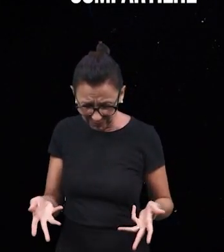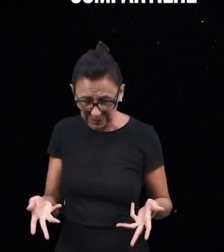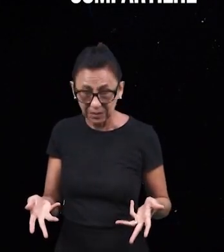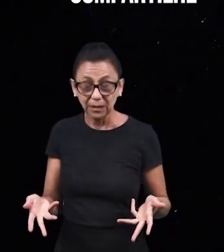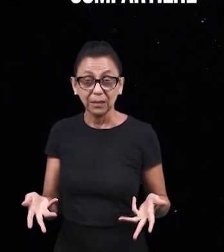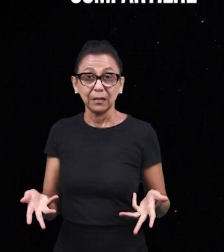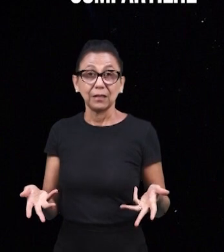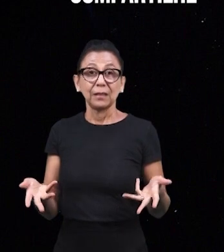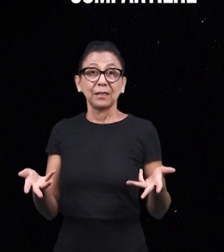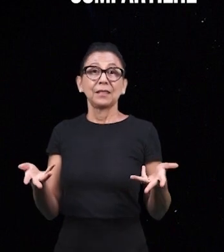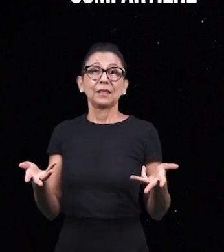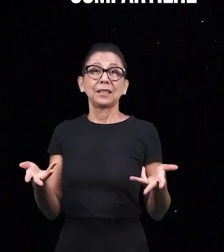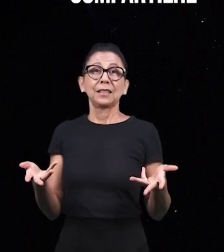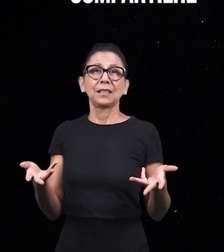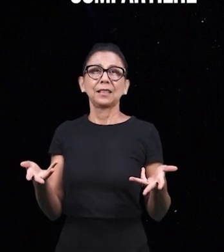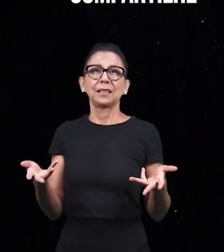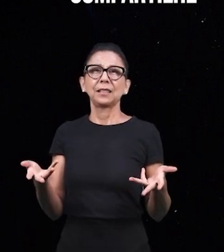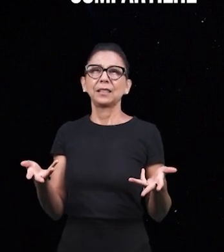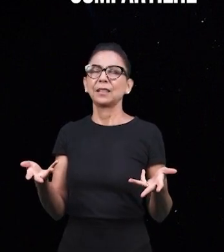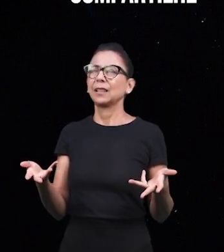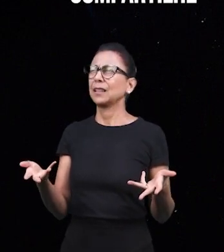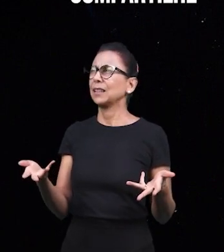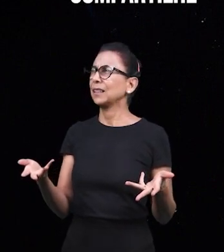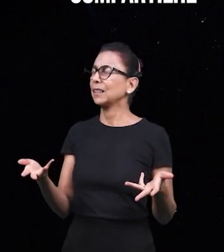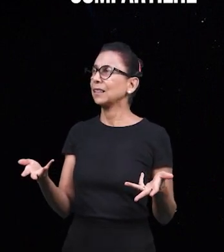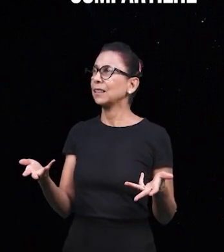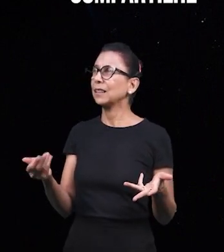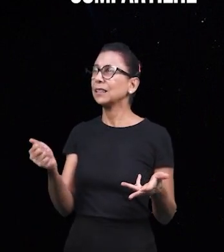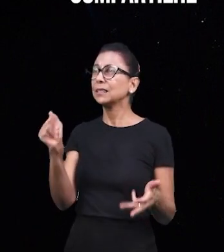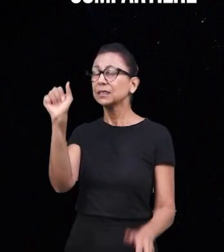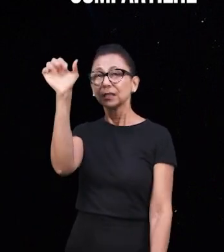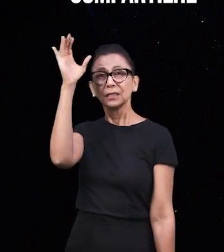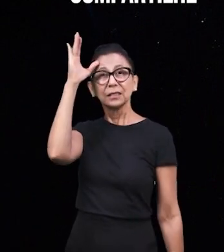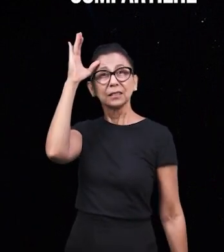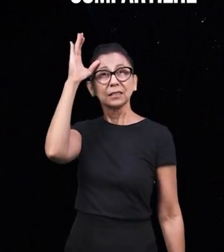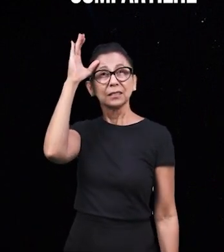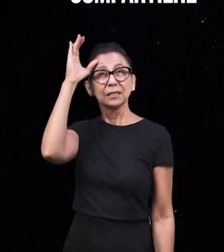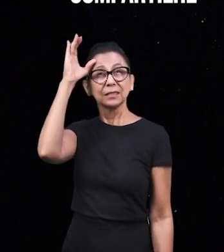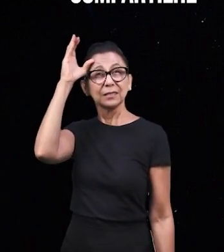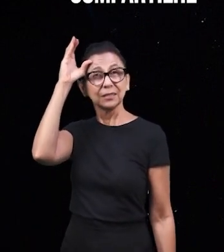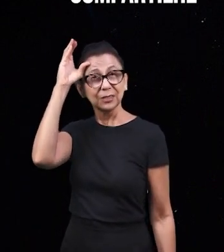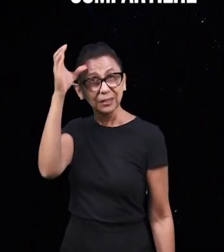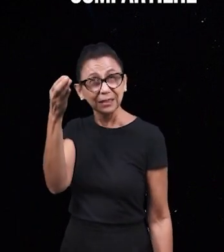naufragar e o dia